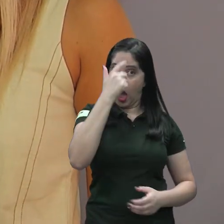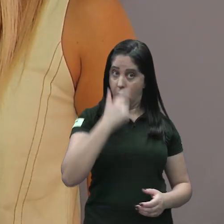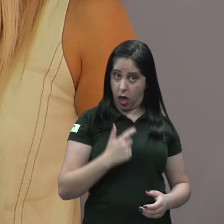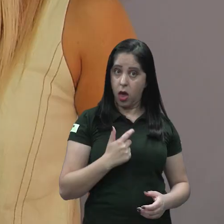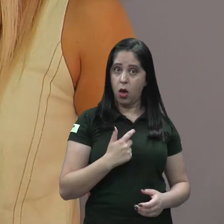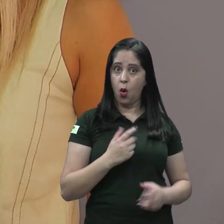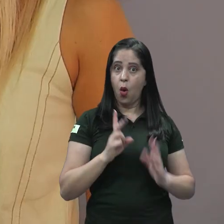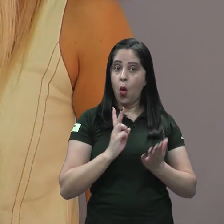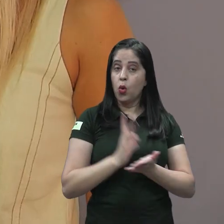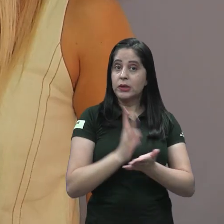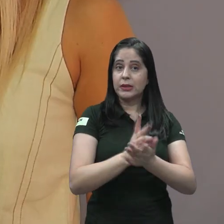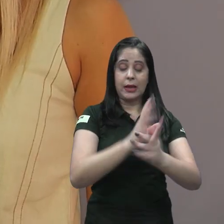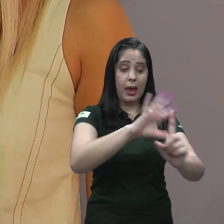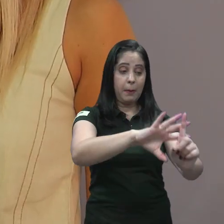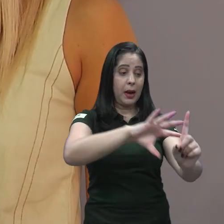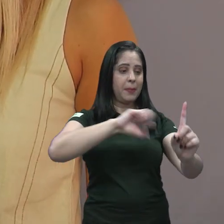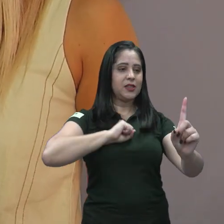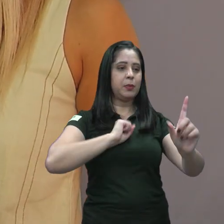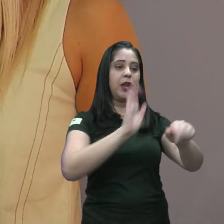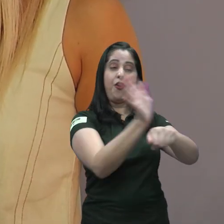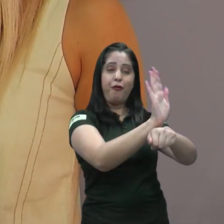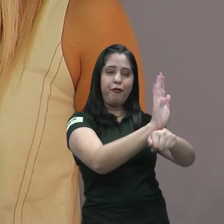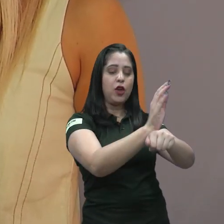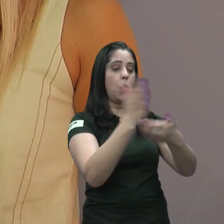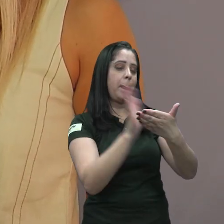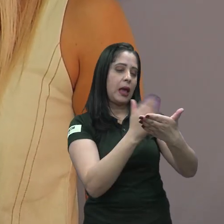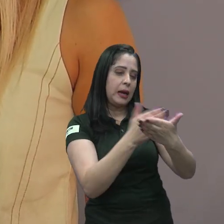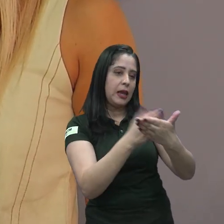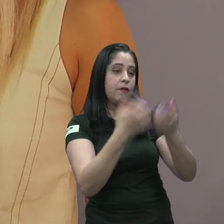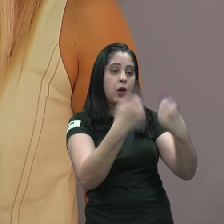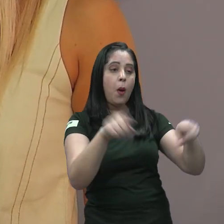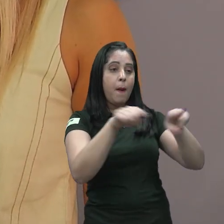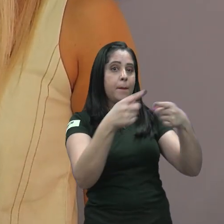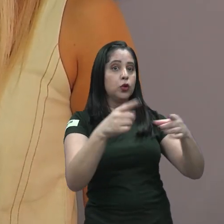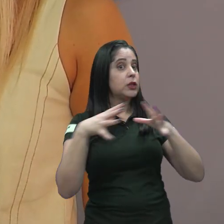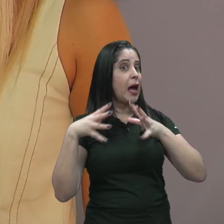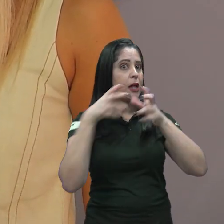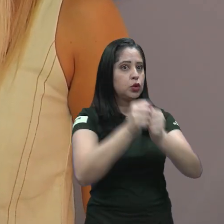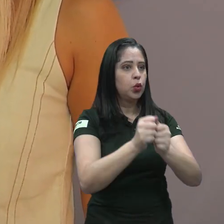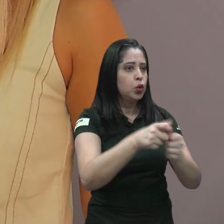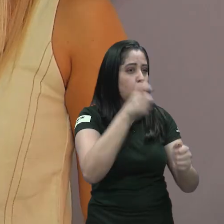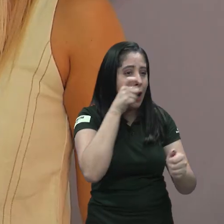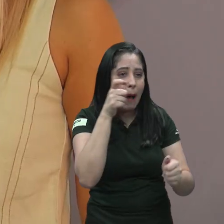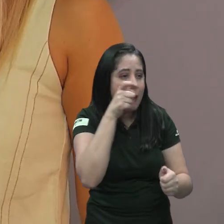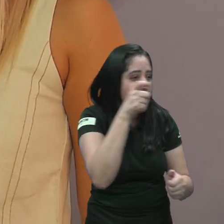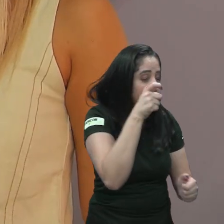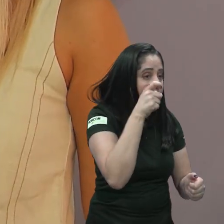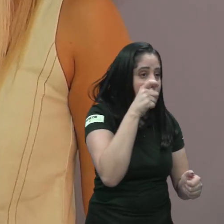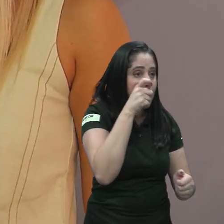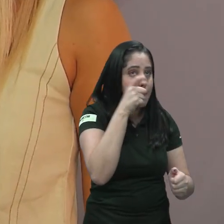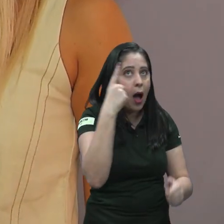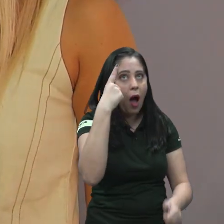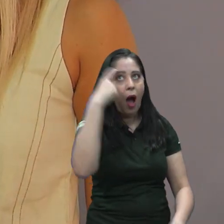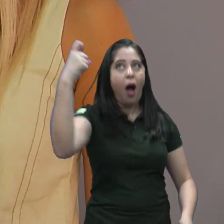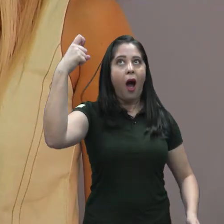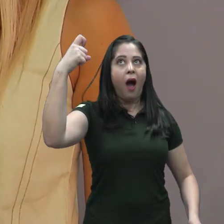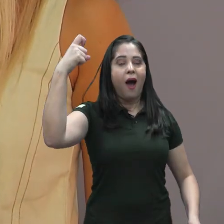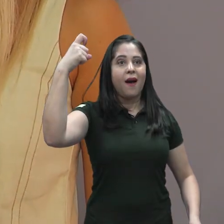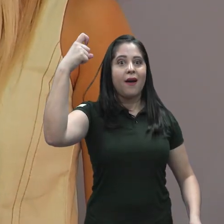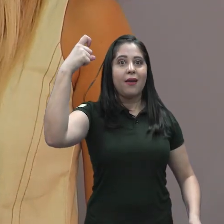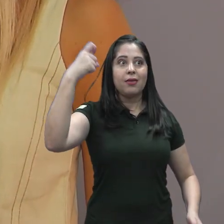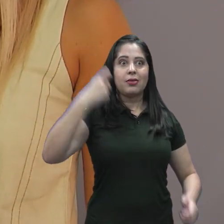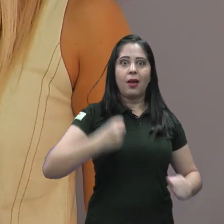minha criatividade vem o quê? Dos filmes, livros, músicas, tudo que a gente consome vem e aflora a